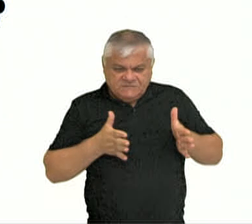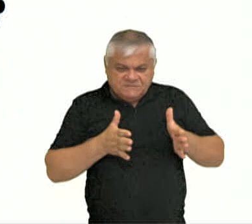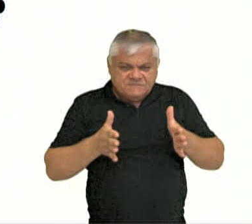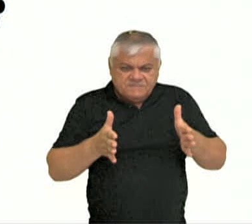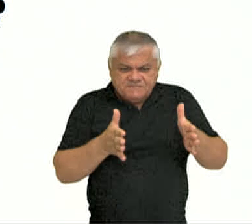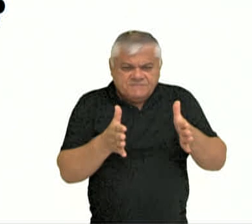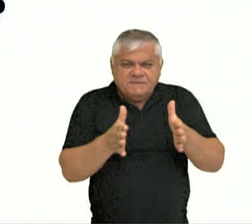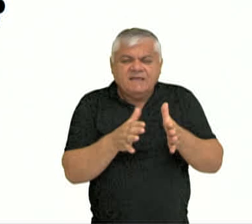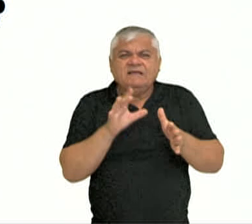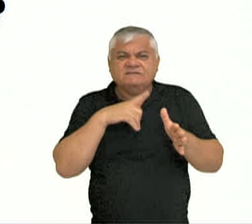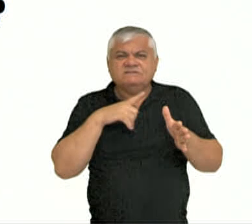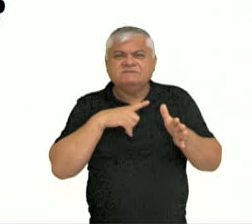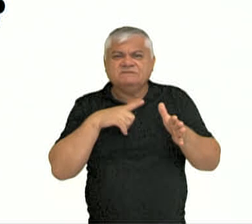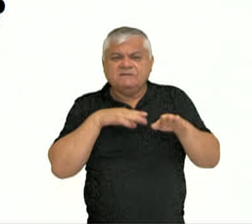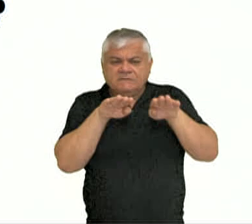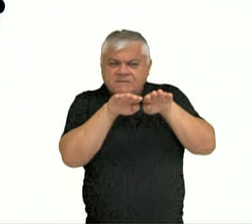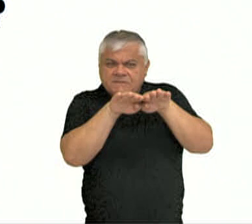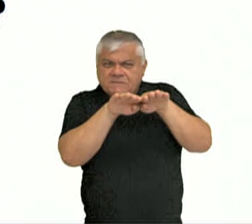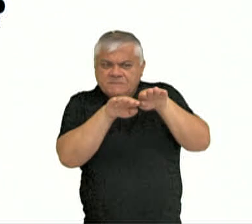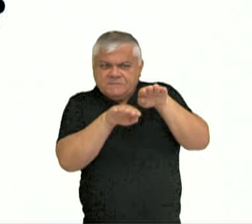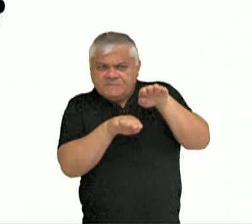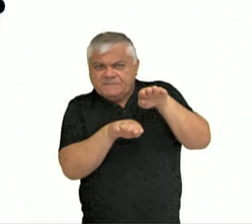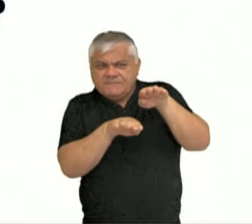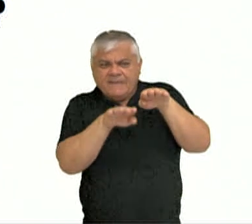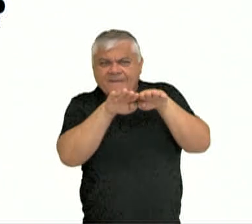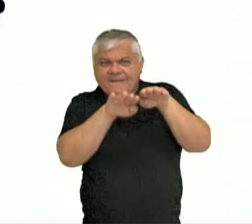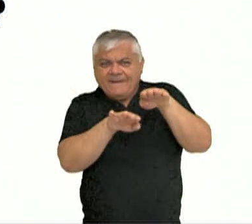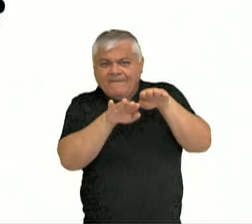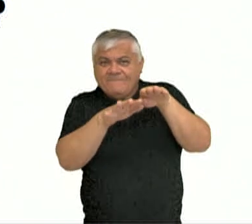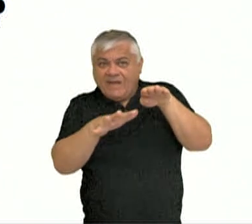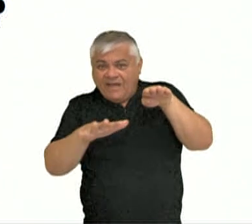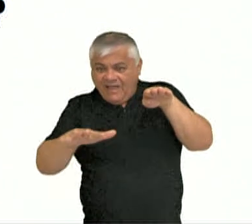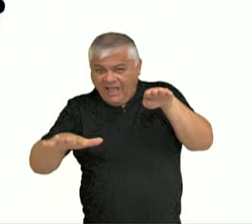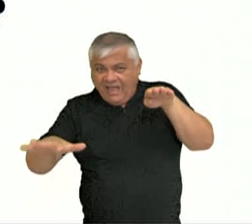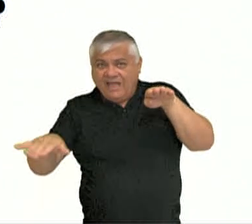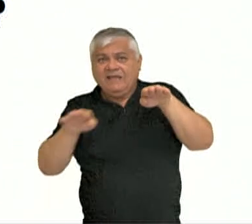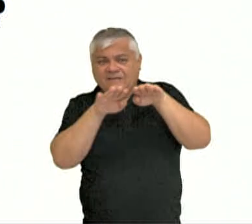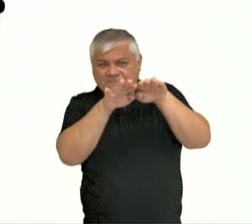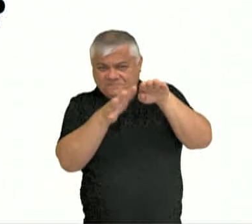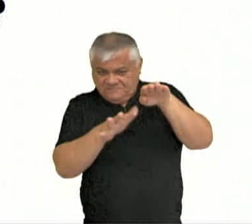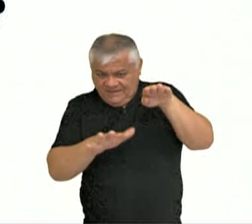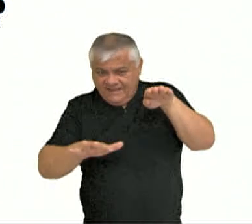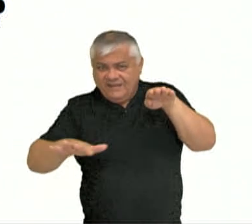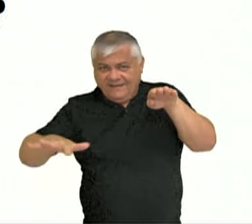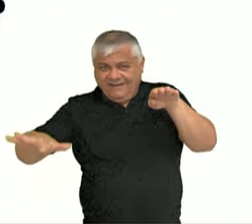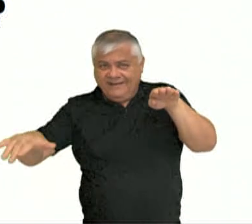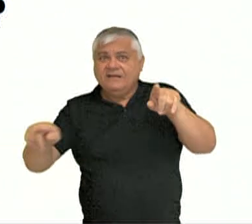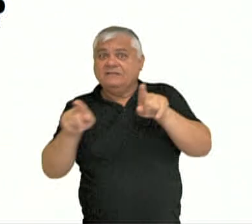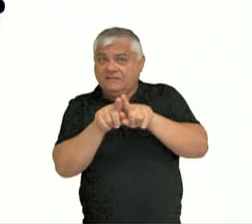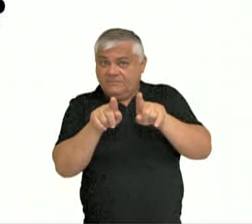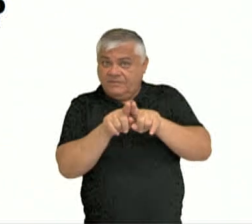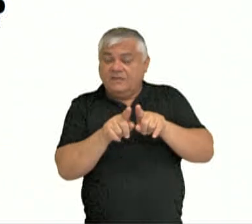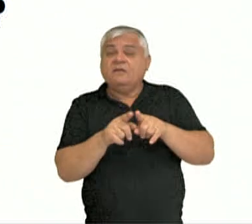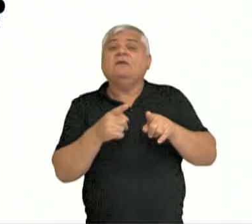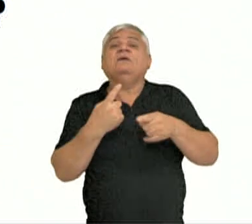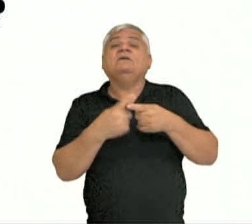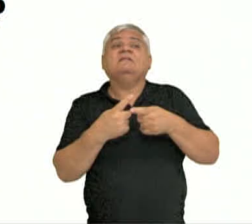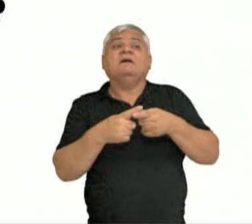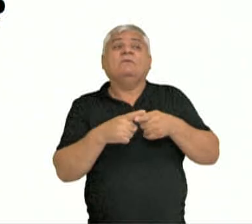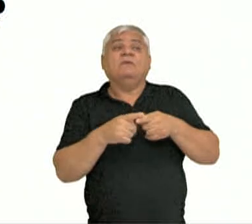teria um nível do mar mais baixo, também por causa da questão glacial, período de